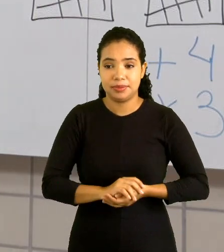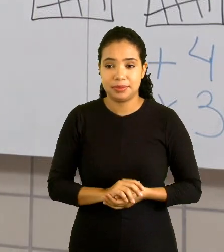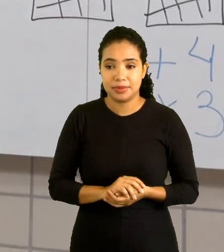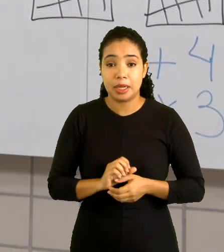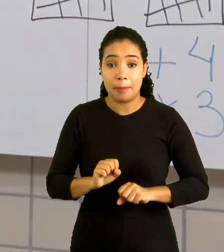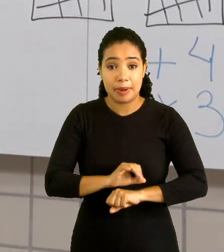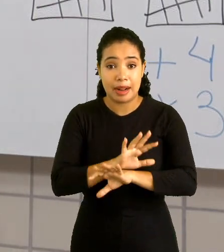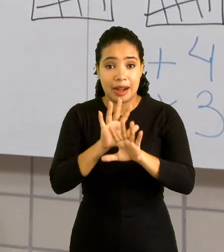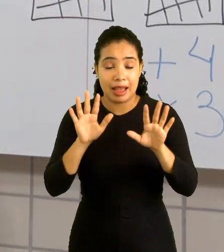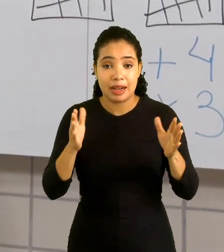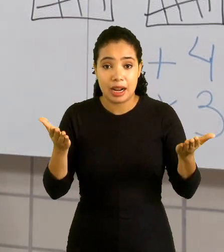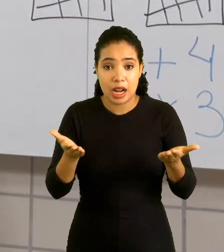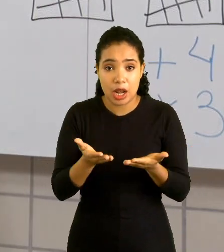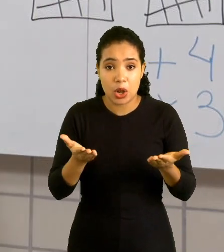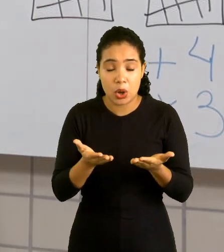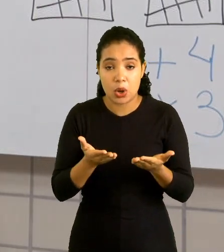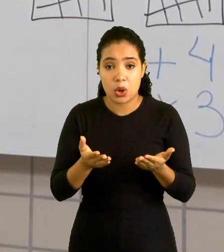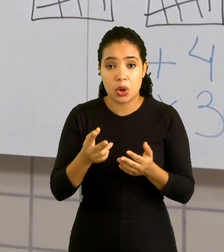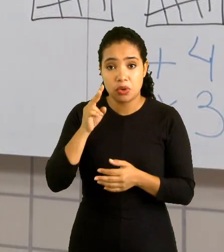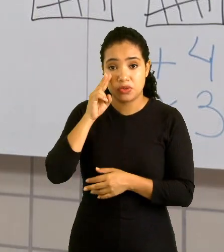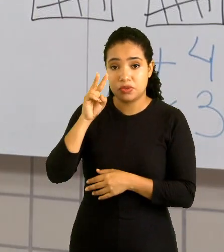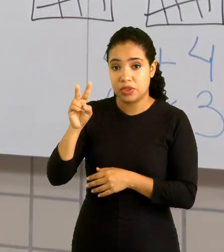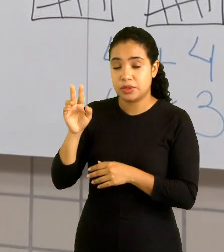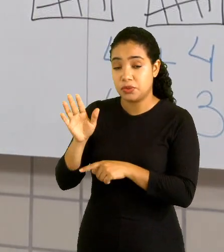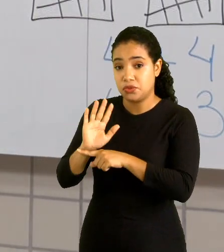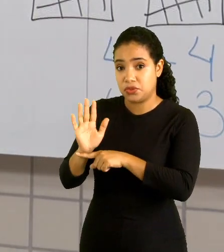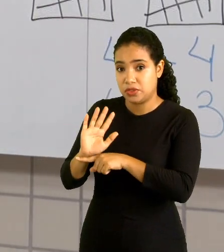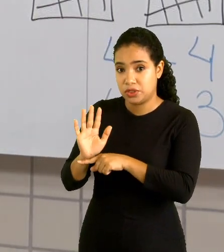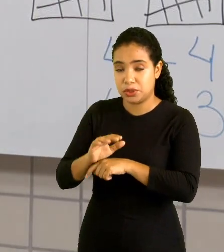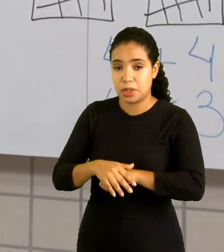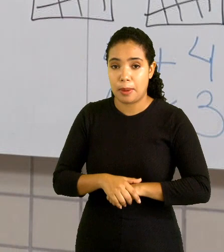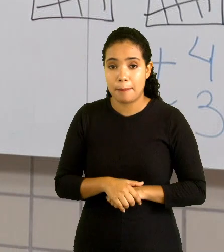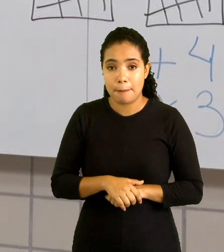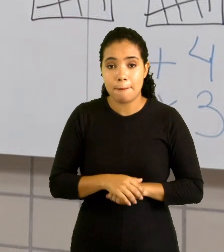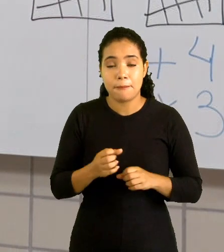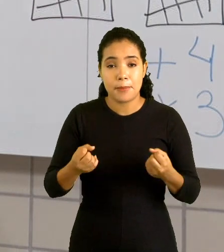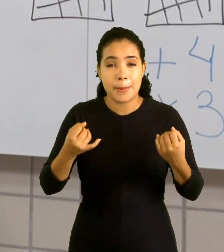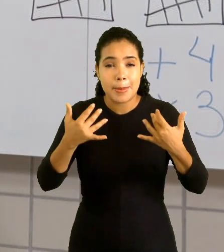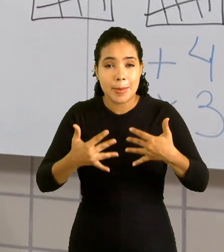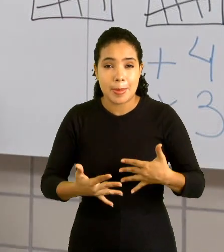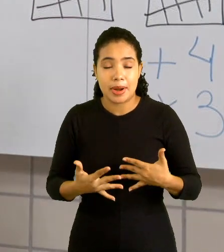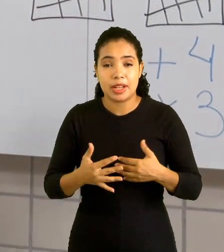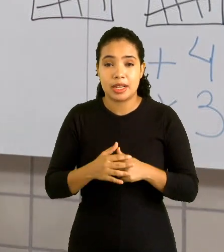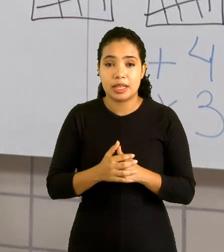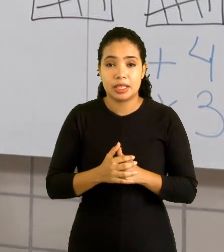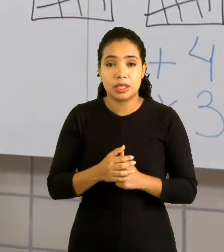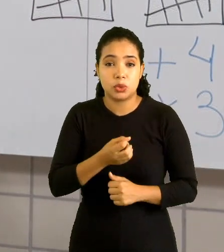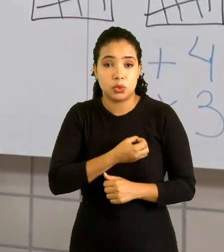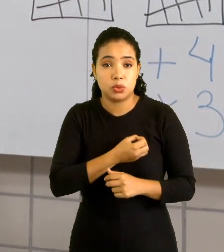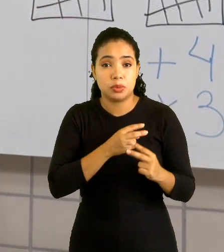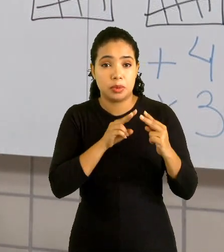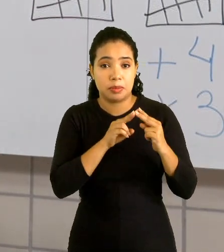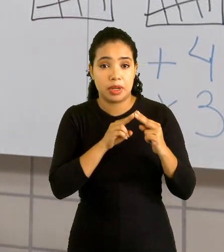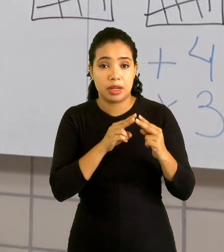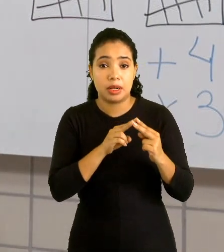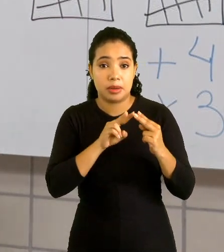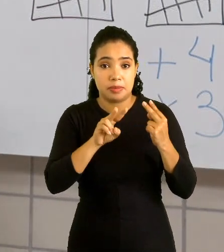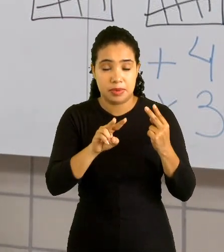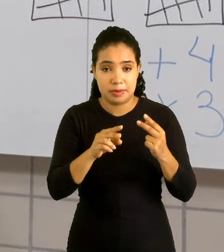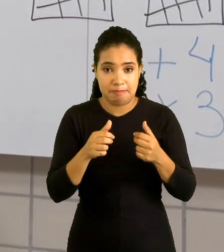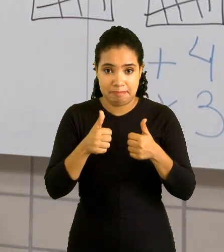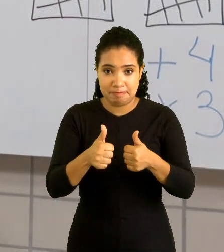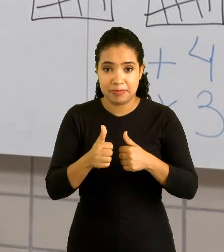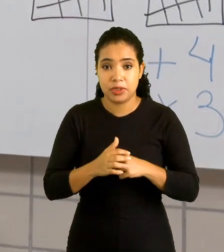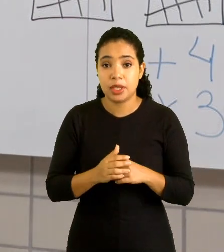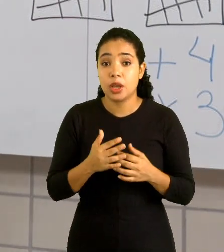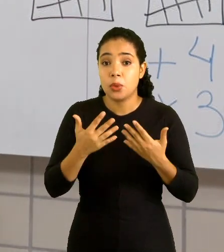mais claro, agora nós vamos assistir um videozinho que vai falar um pouco sobre os números pares e os números ímpares.